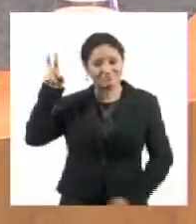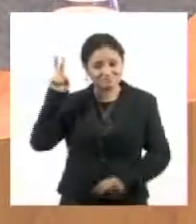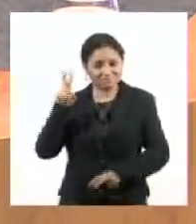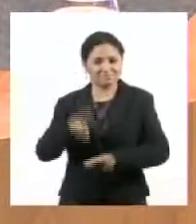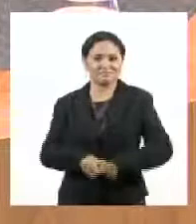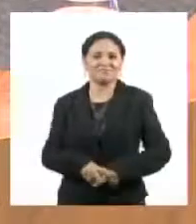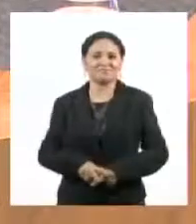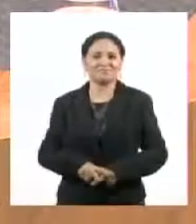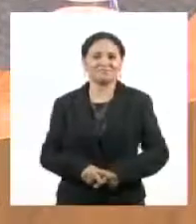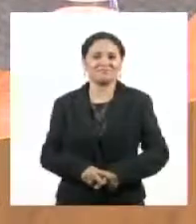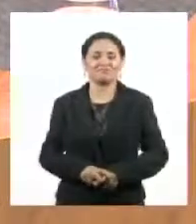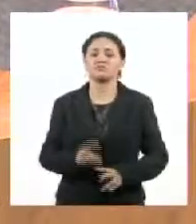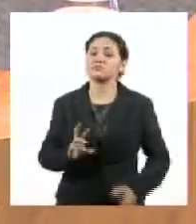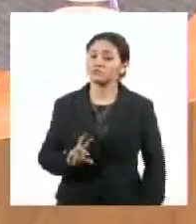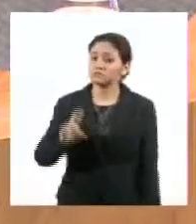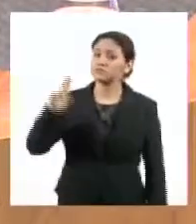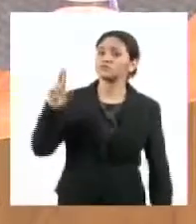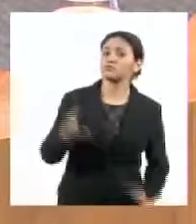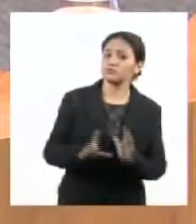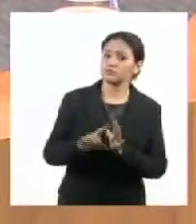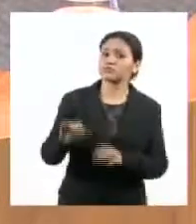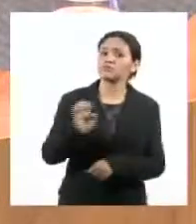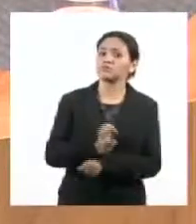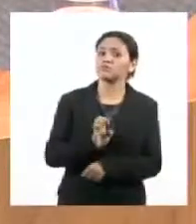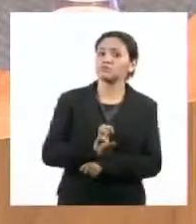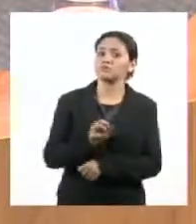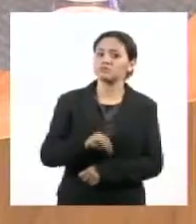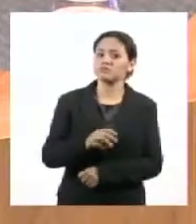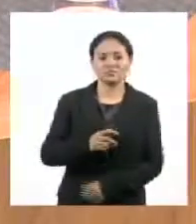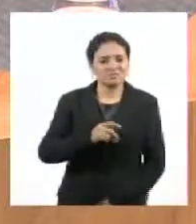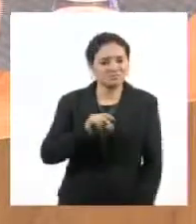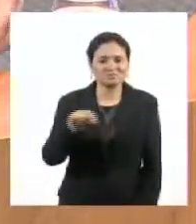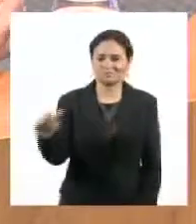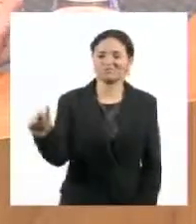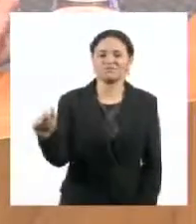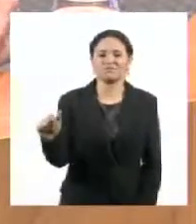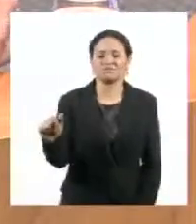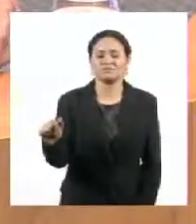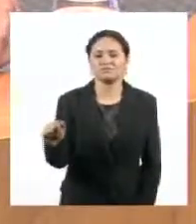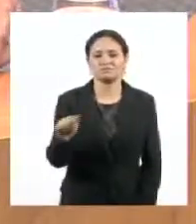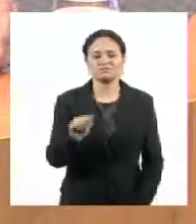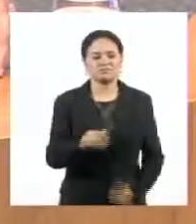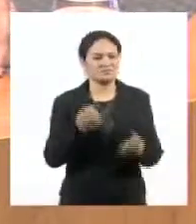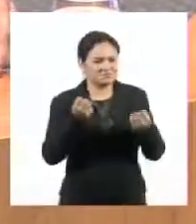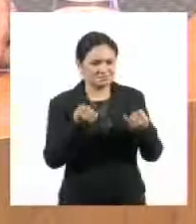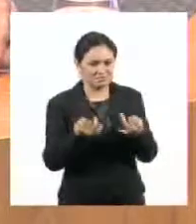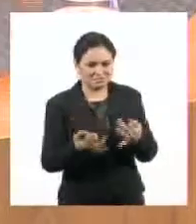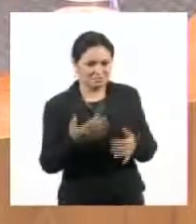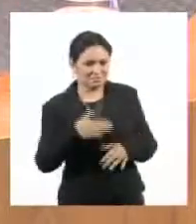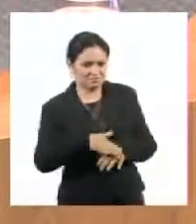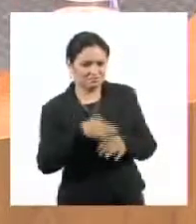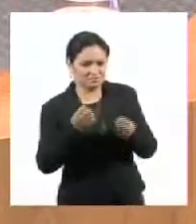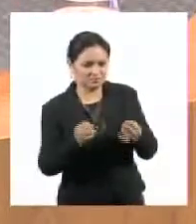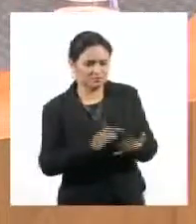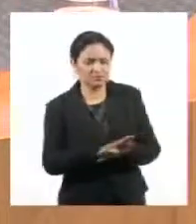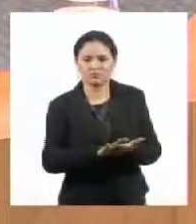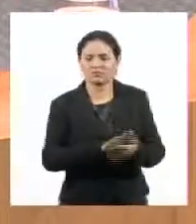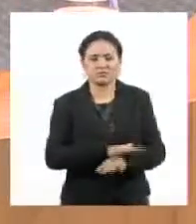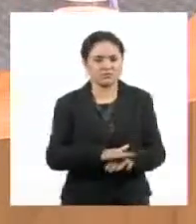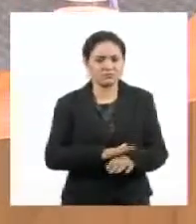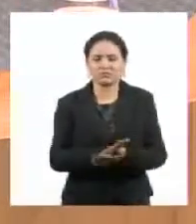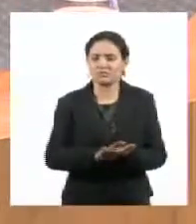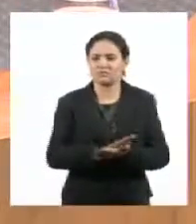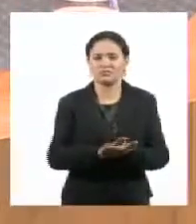E os seus representantes legais no estado do Maranhão fugiram da audiência sem dar satisfação para o povo. Presidente Humberto